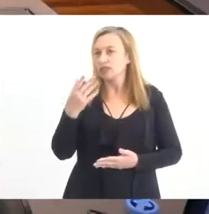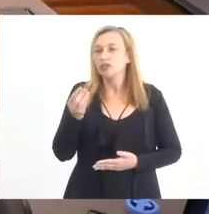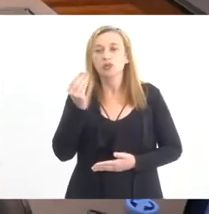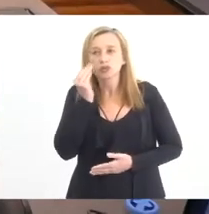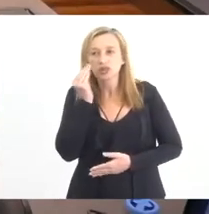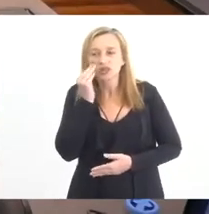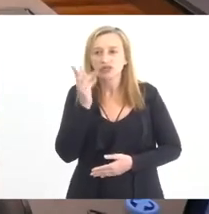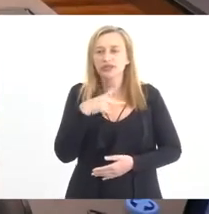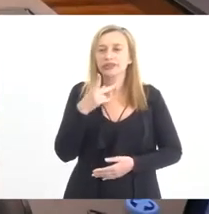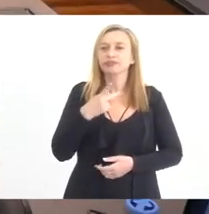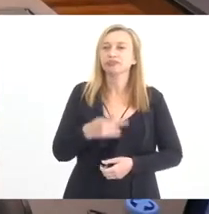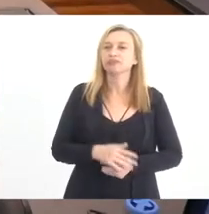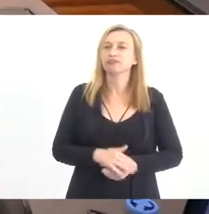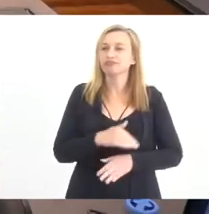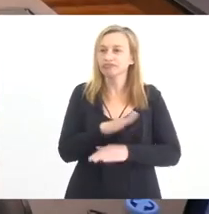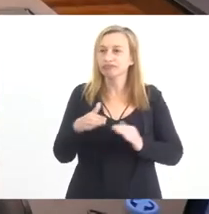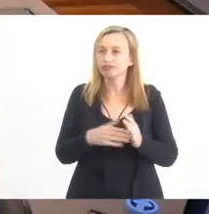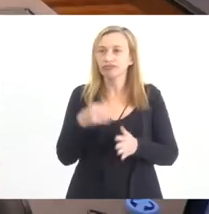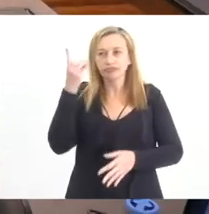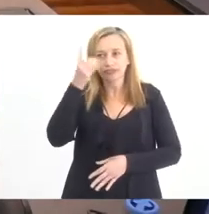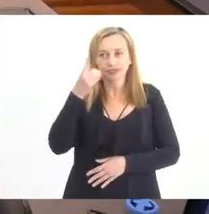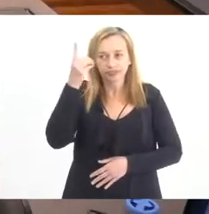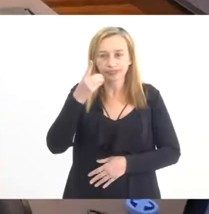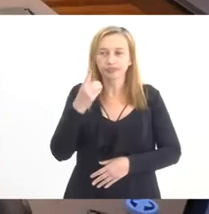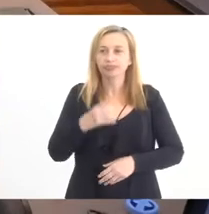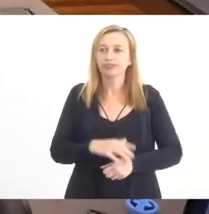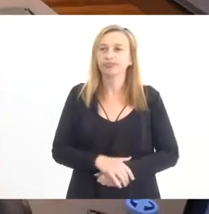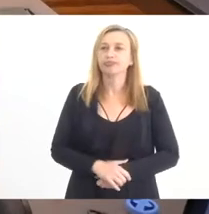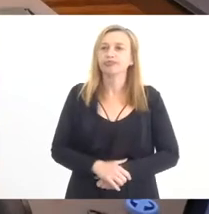deputado e demais autoridades.